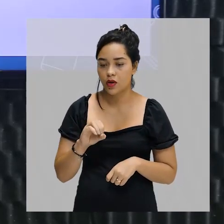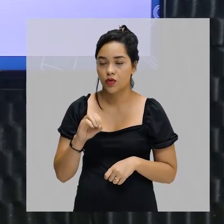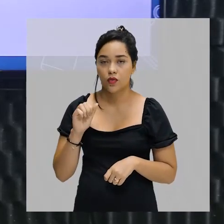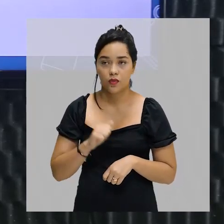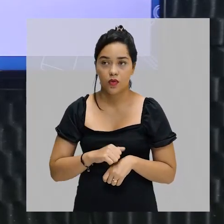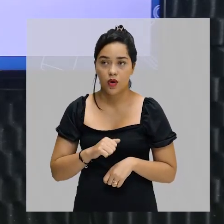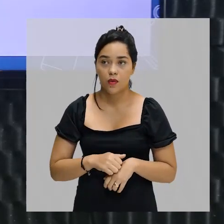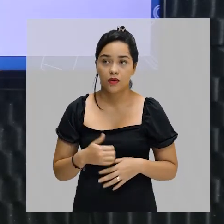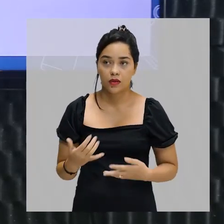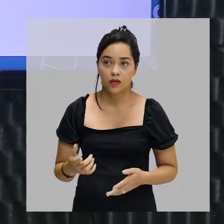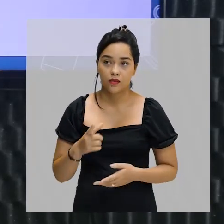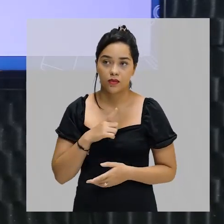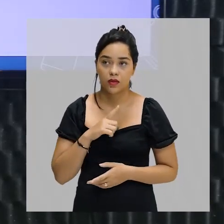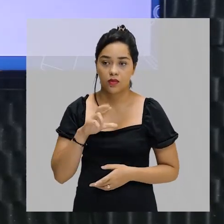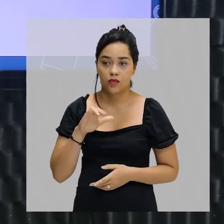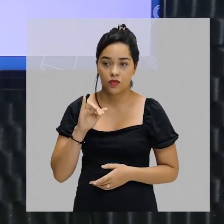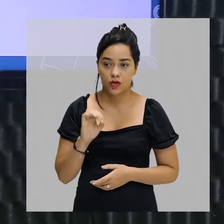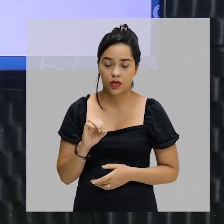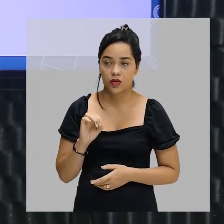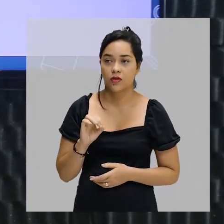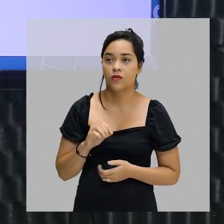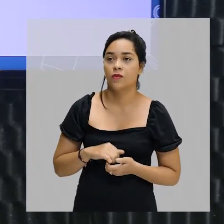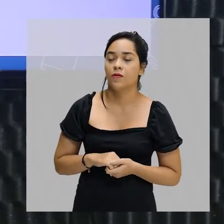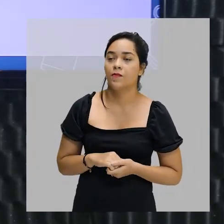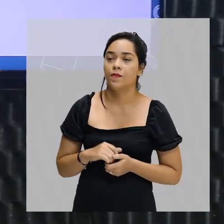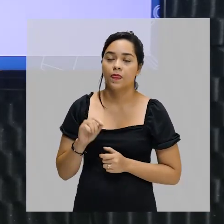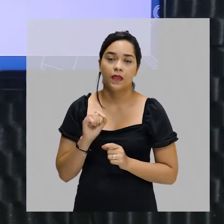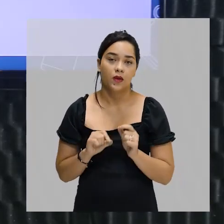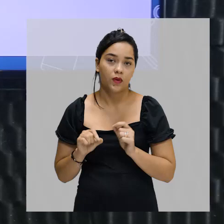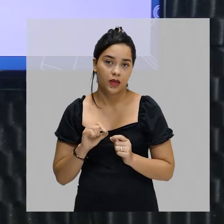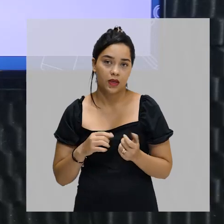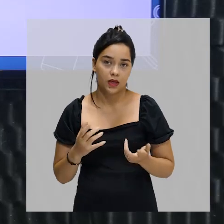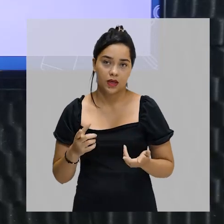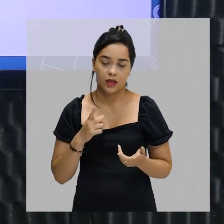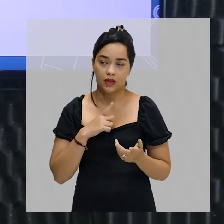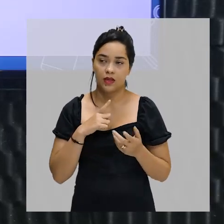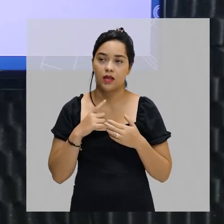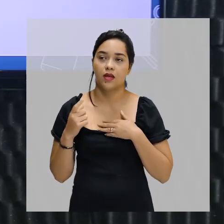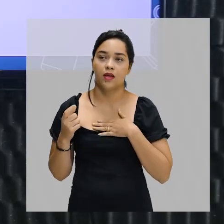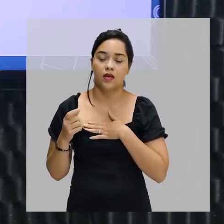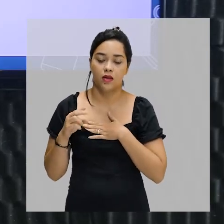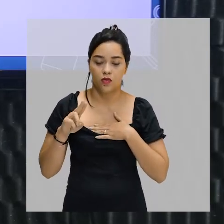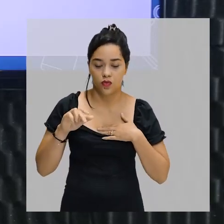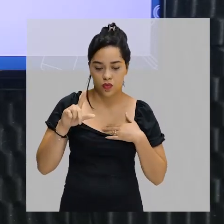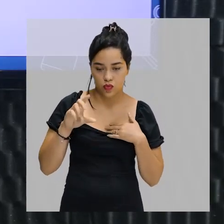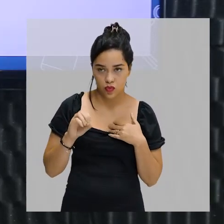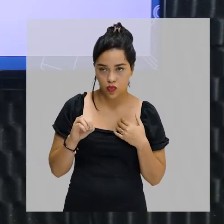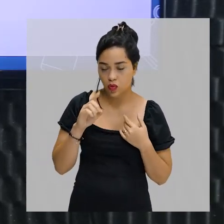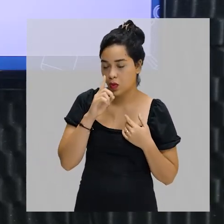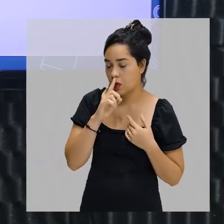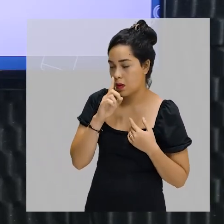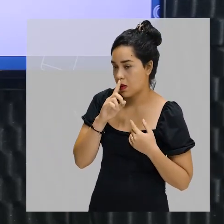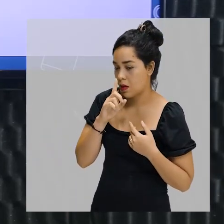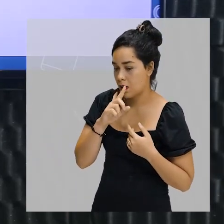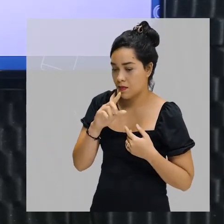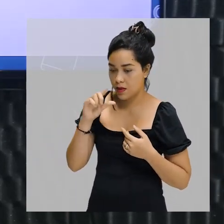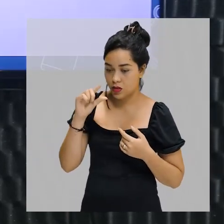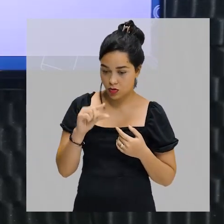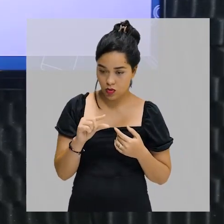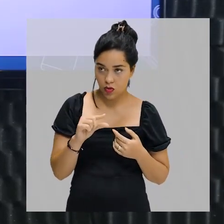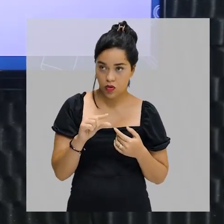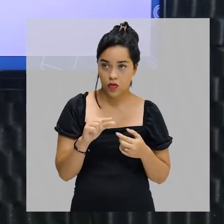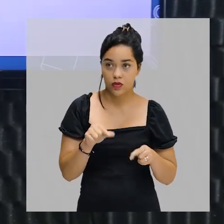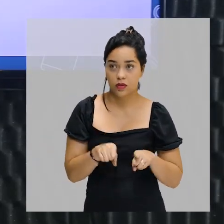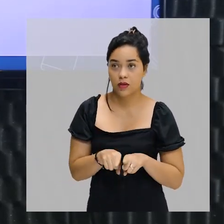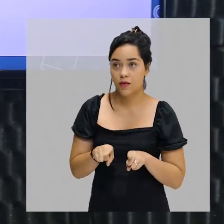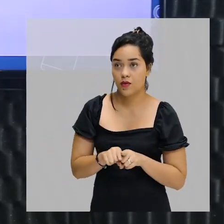Então, em cima eu tenho o urânio enriquecido, que ele, né, ele tem um núcleo atômico menor, o tamanho dele é menor, e